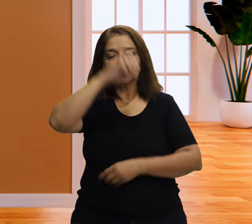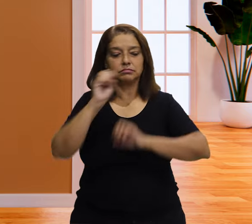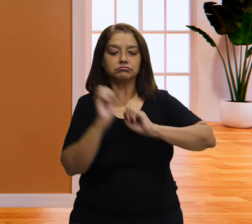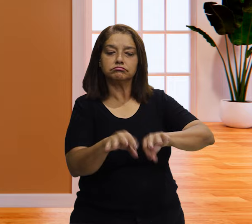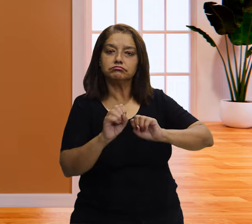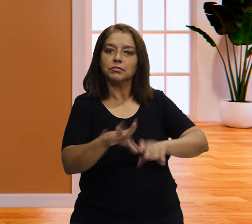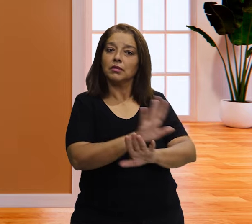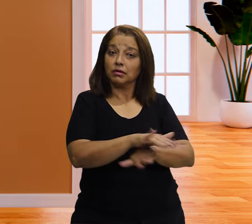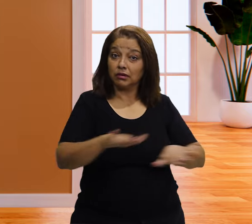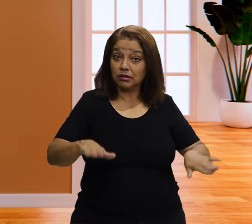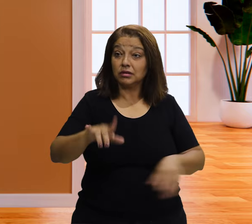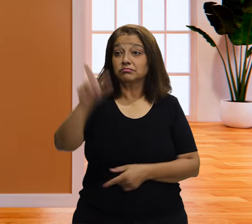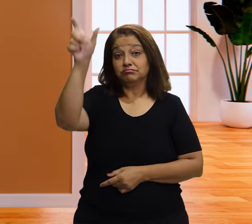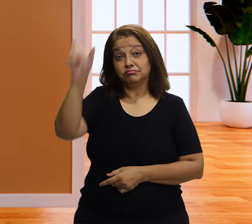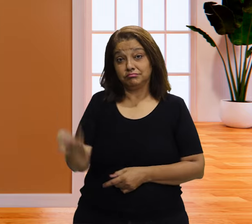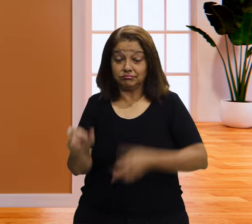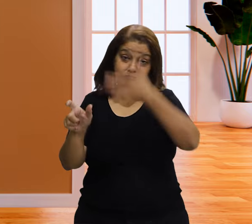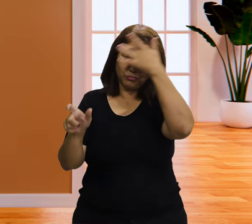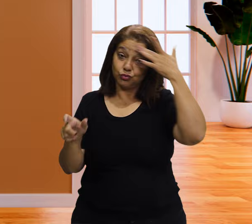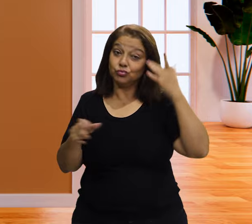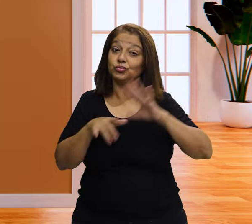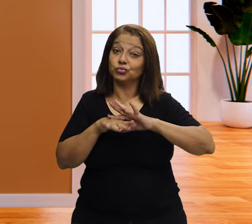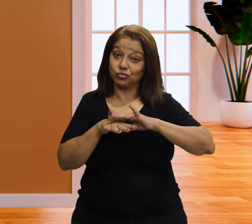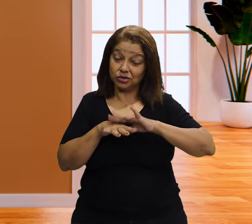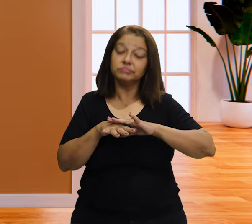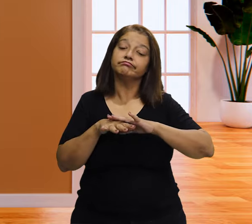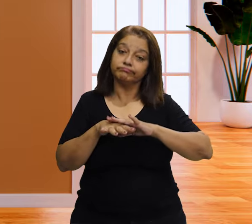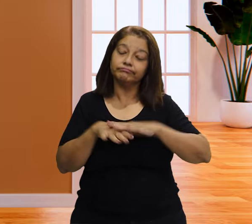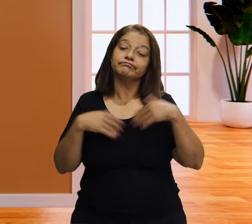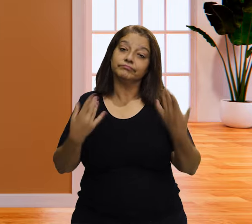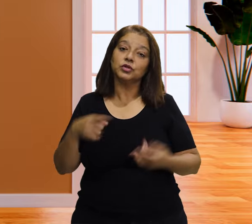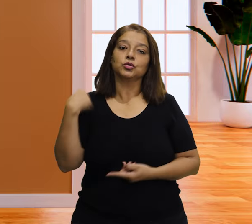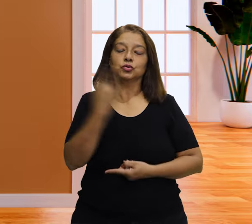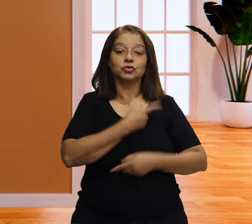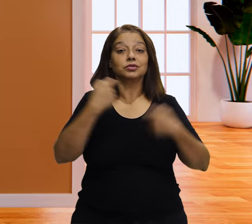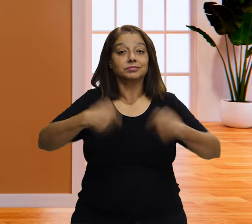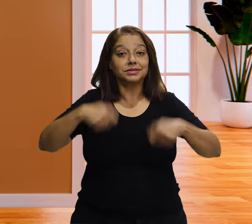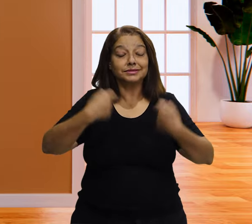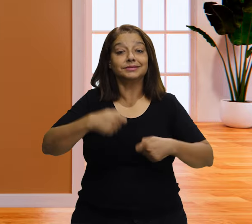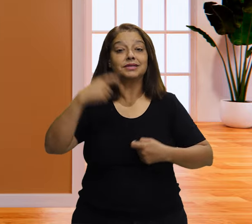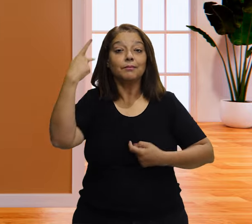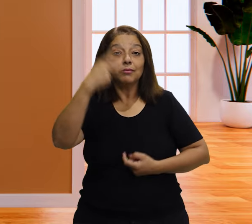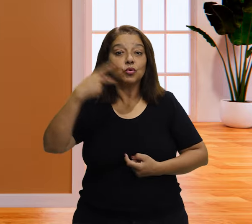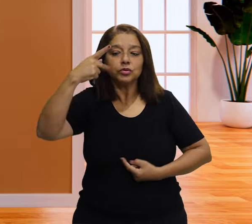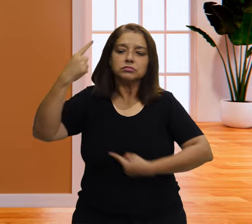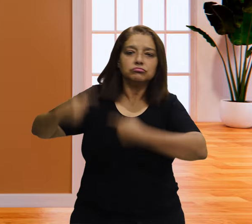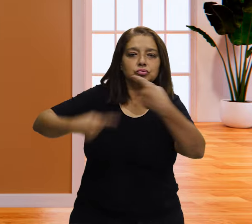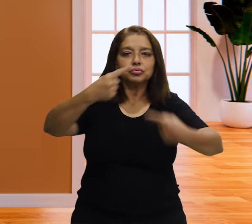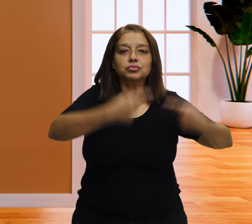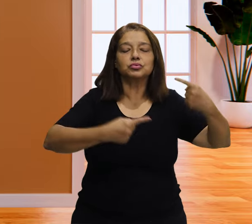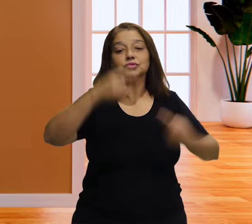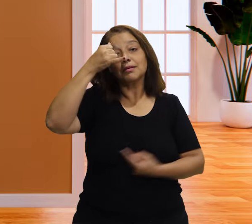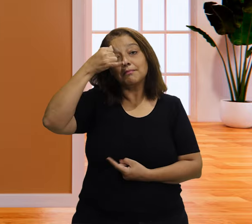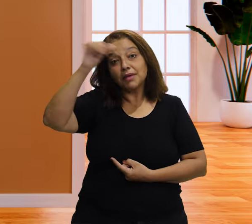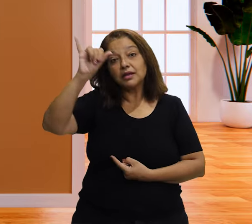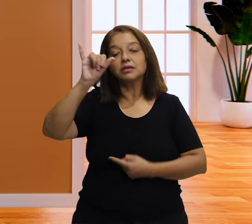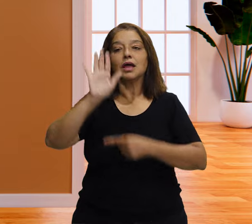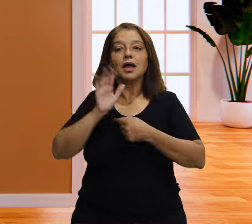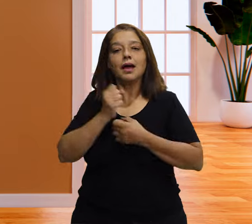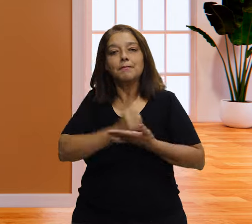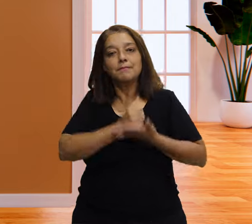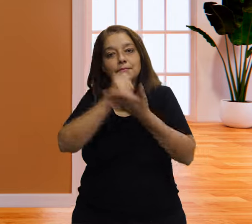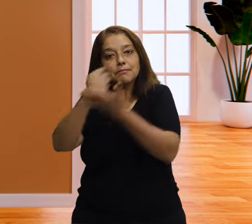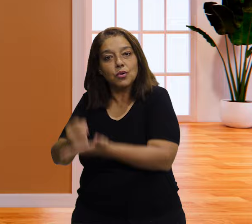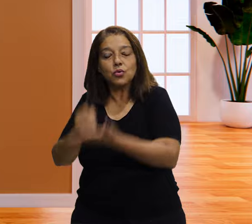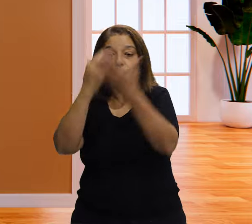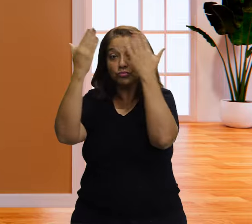urgente a implementação de políticas de prevenção, apoio psicológico e a construção de uma cultura educacional baseada